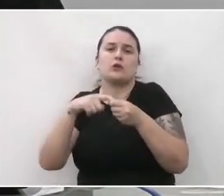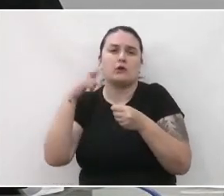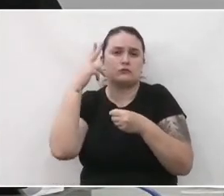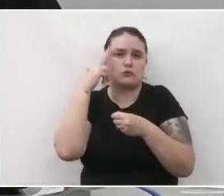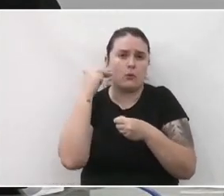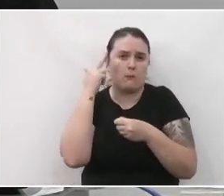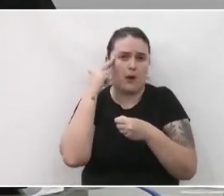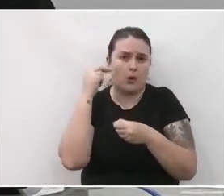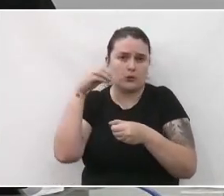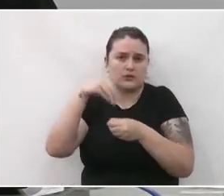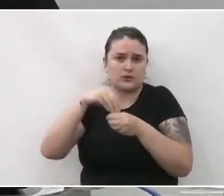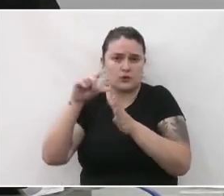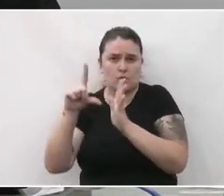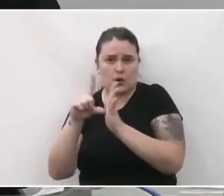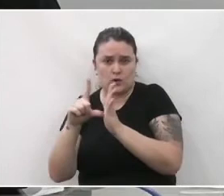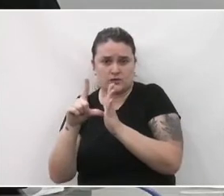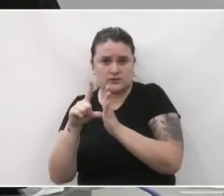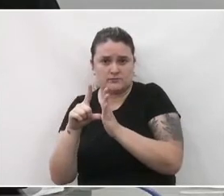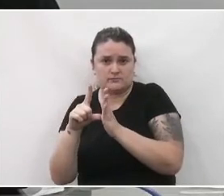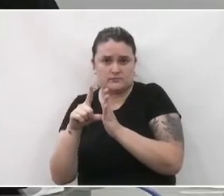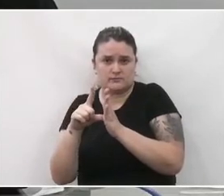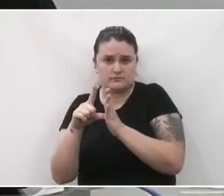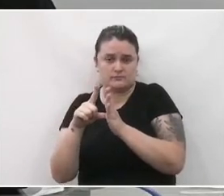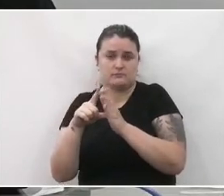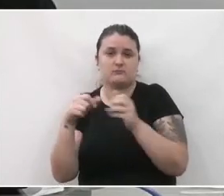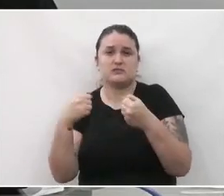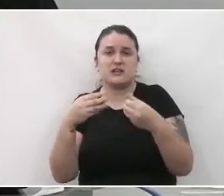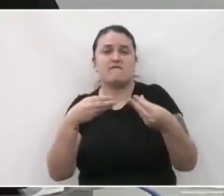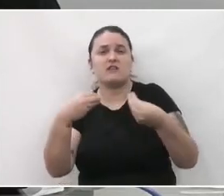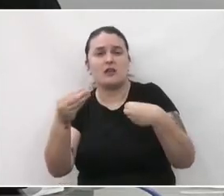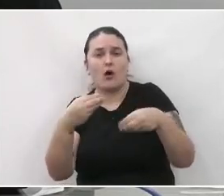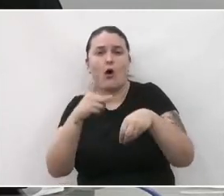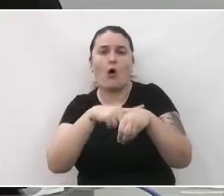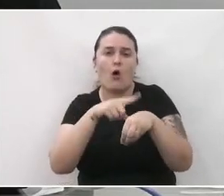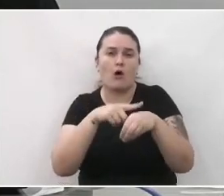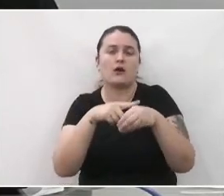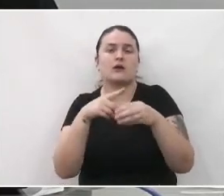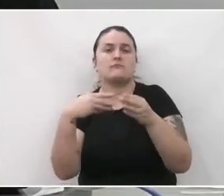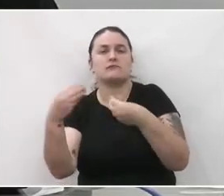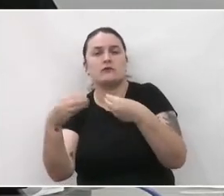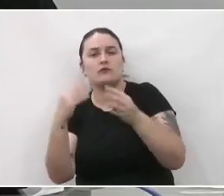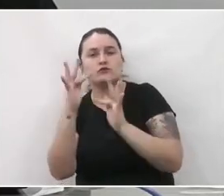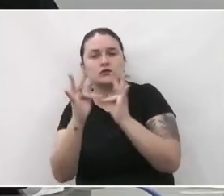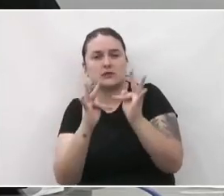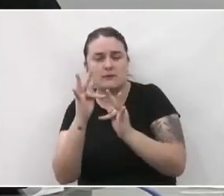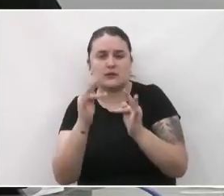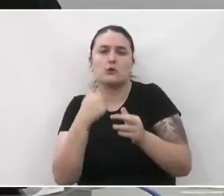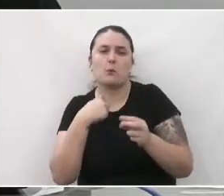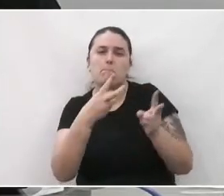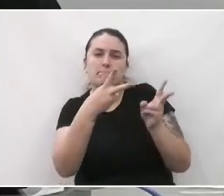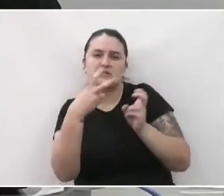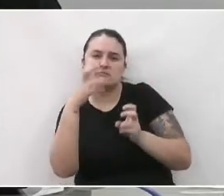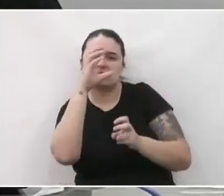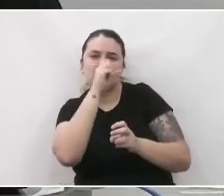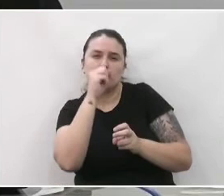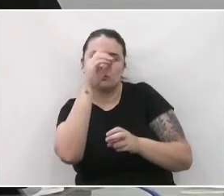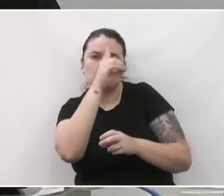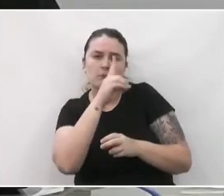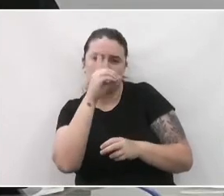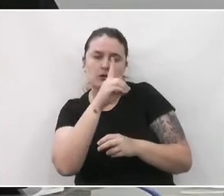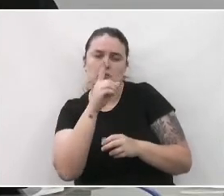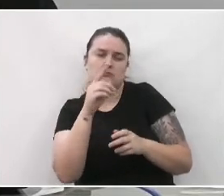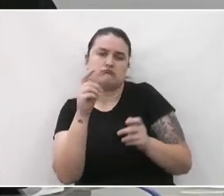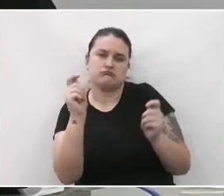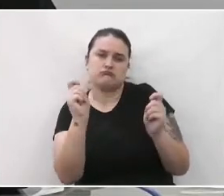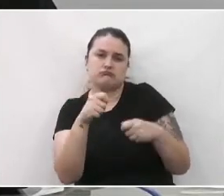normalidade e cada vez aumentando mais essa flexibilização. Nós vimos aí nesse final de semana que tem tudo para